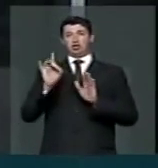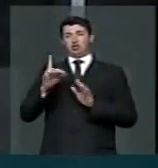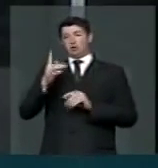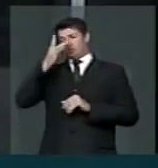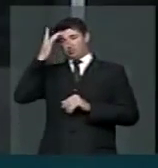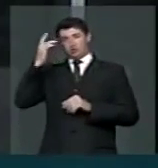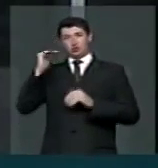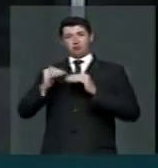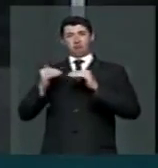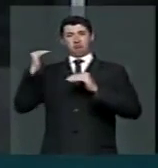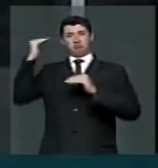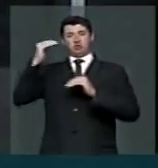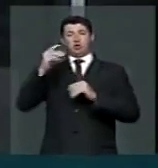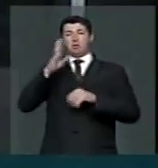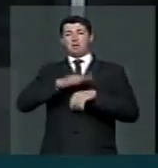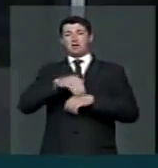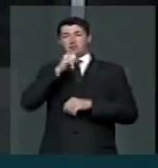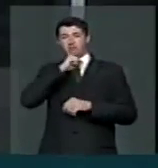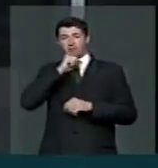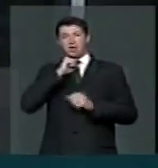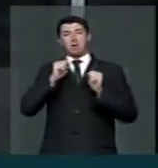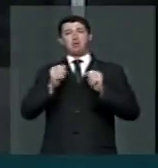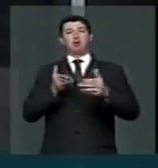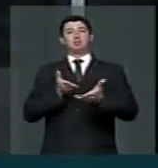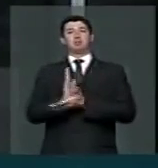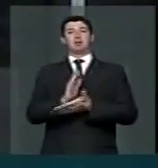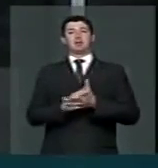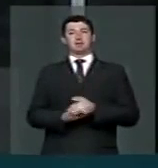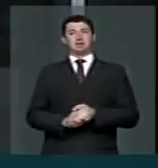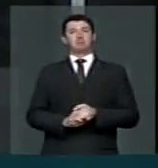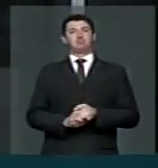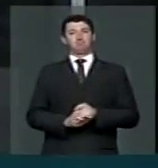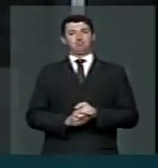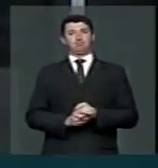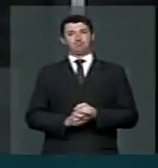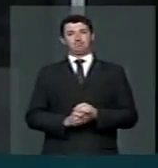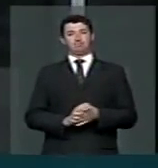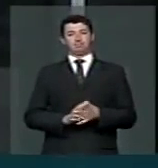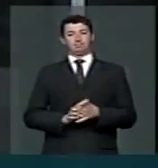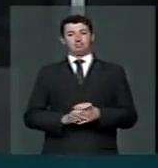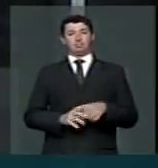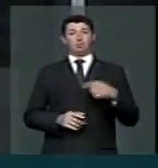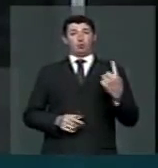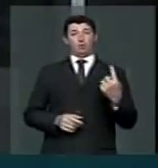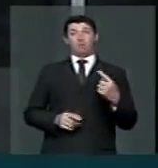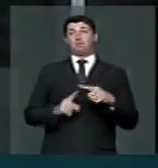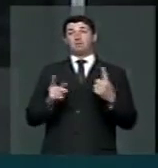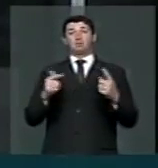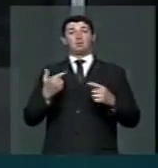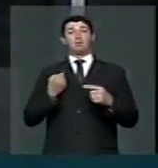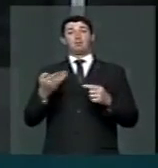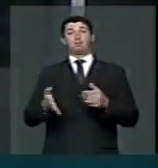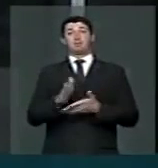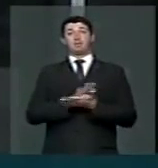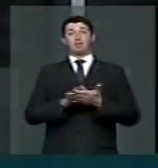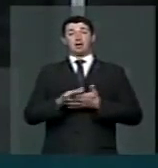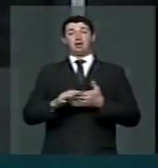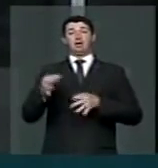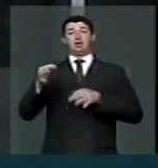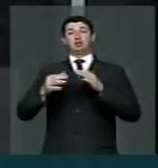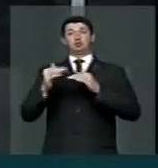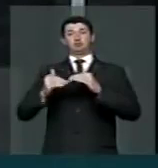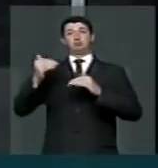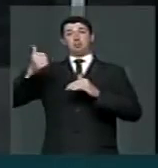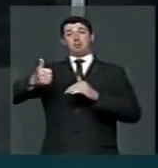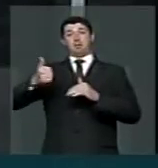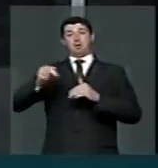os magistrados mais antigos possam ser eleitos aos órgãos diretivos, de um lado, e sem a participação dos magistrados de